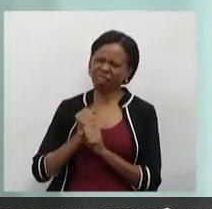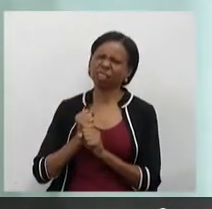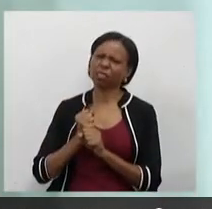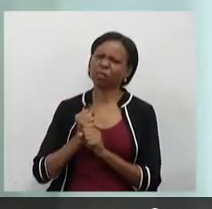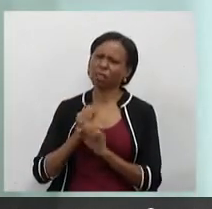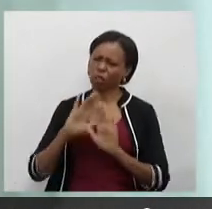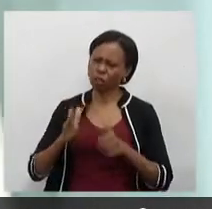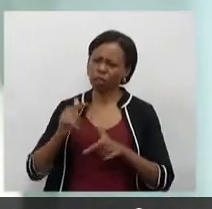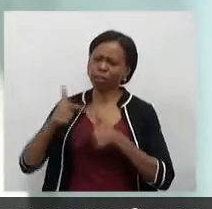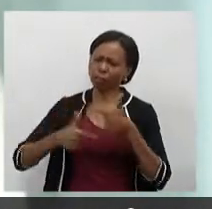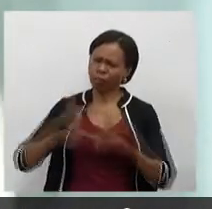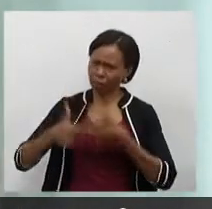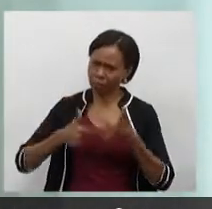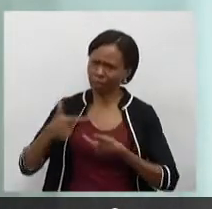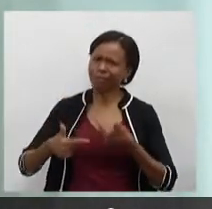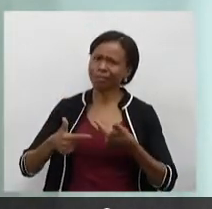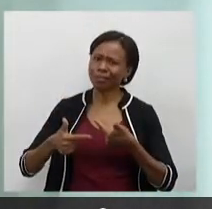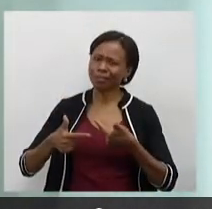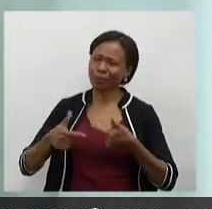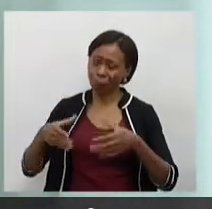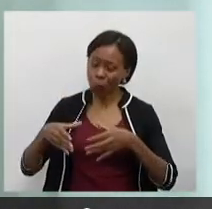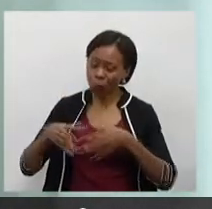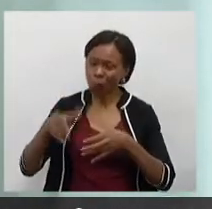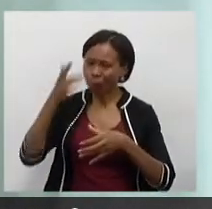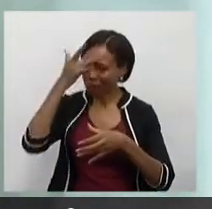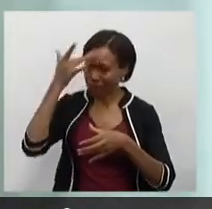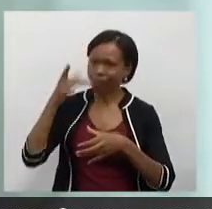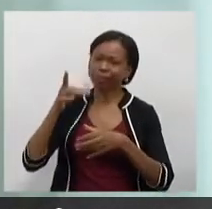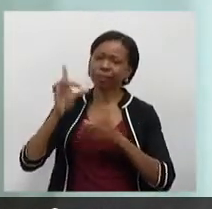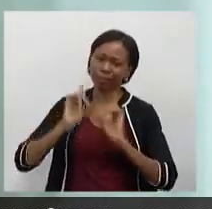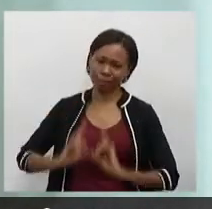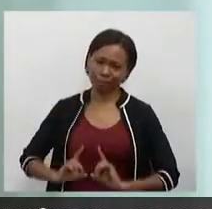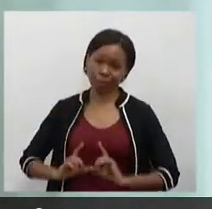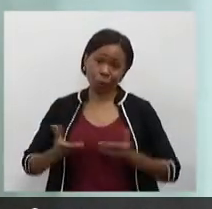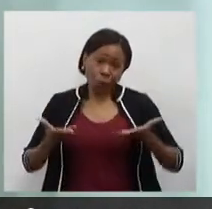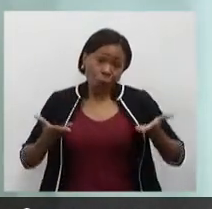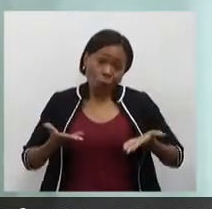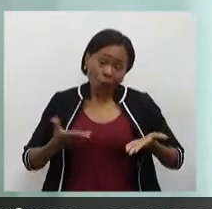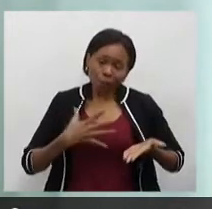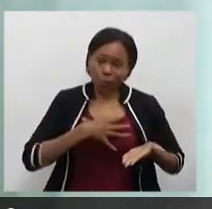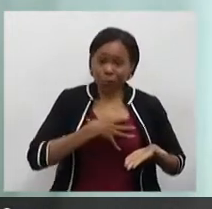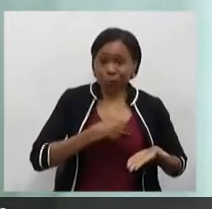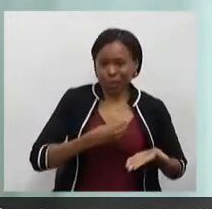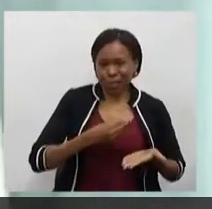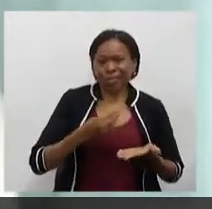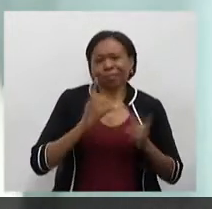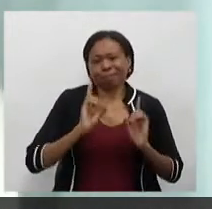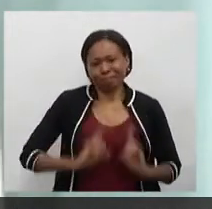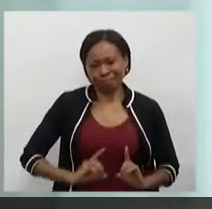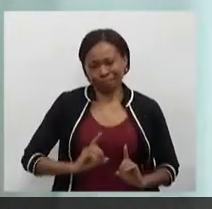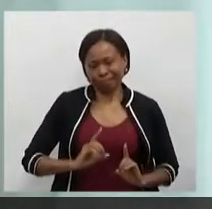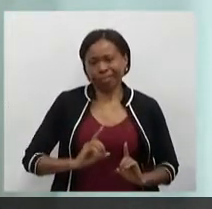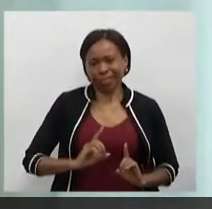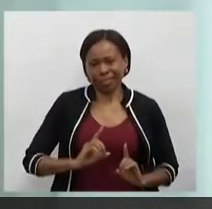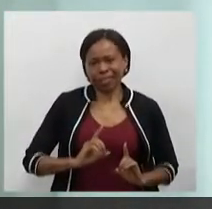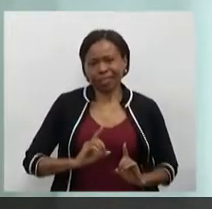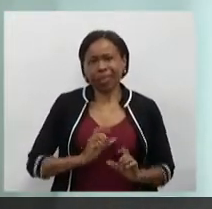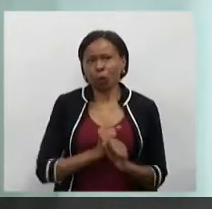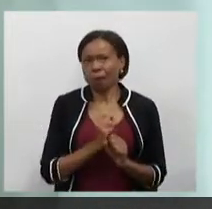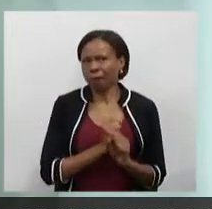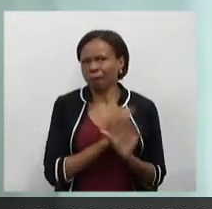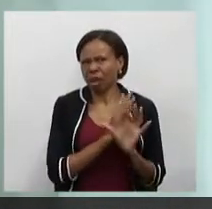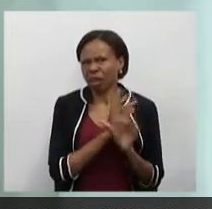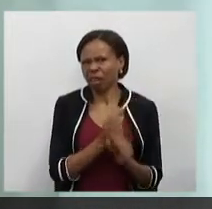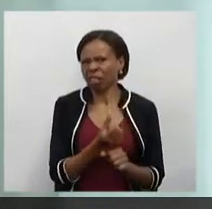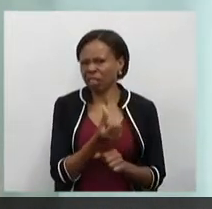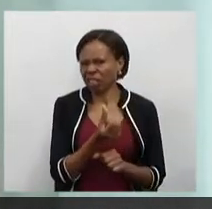eu sempre trabalhei com pessoas com deficiência, a vida inteira. E hoje, há mais de 6 anos já, em comissão de pessoas com